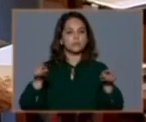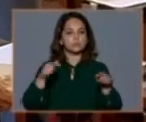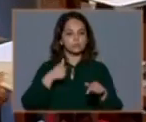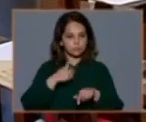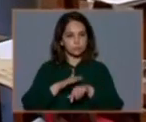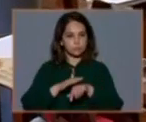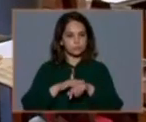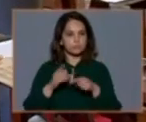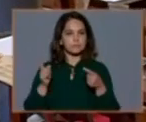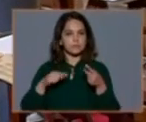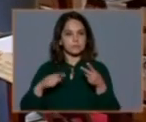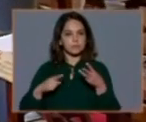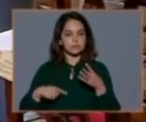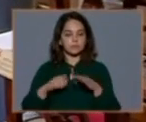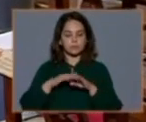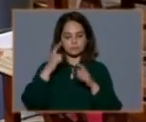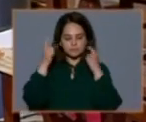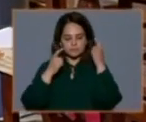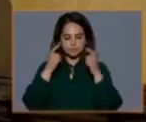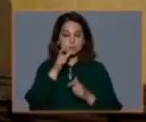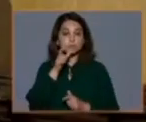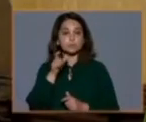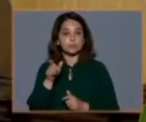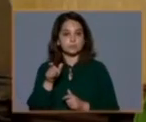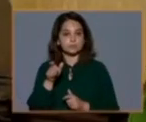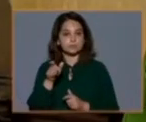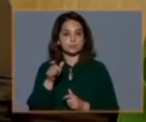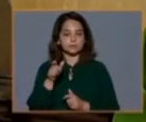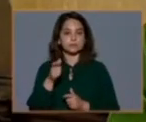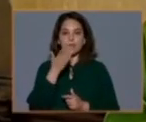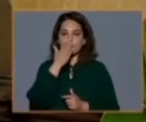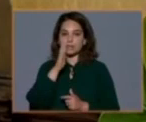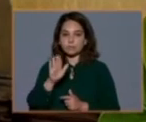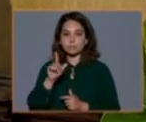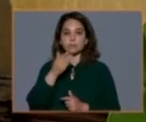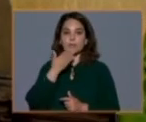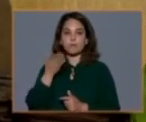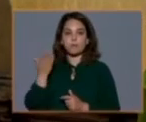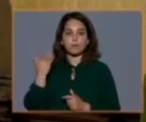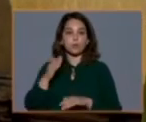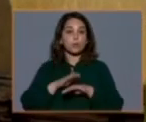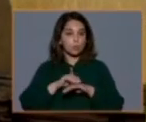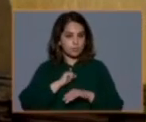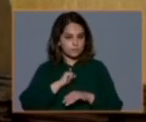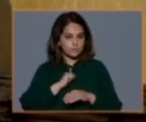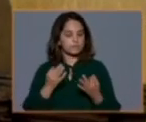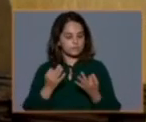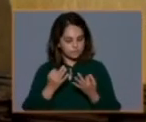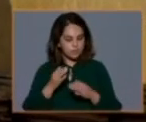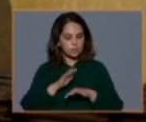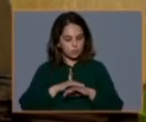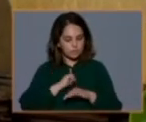pequei muitas vezes por pensamentos e palavras, atos e omissões, por minha culpa, minha tão